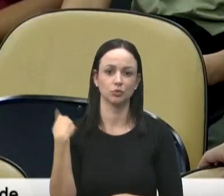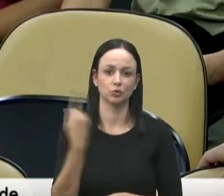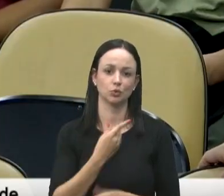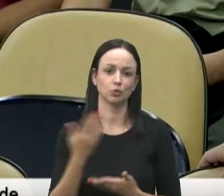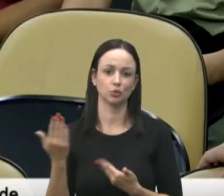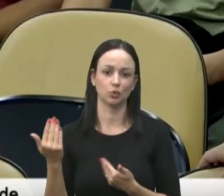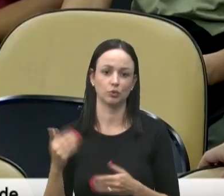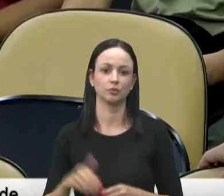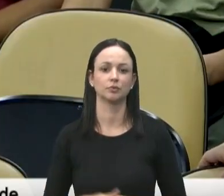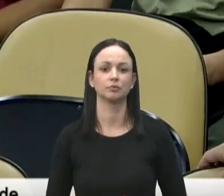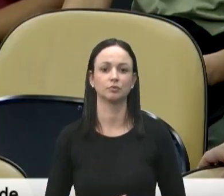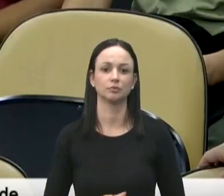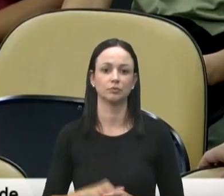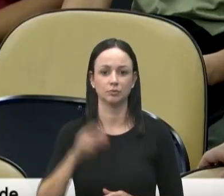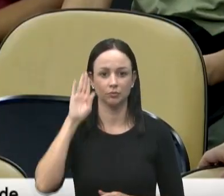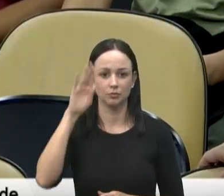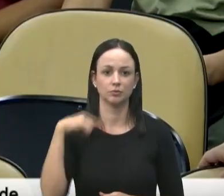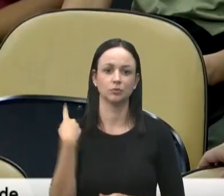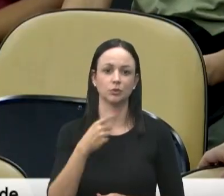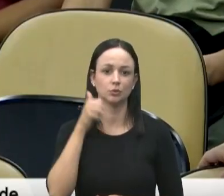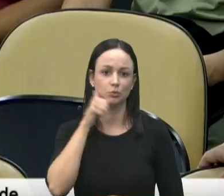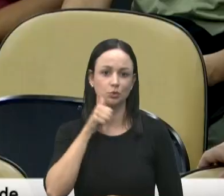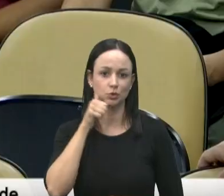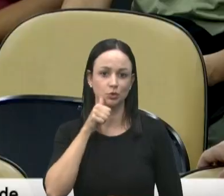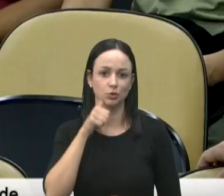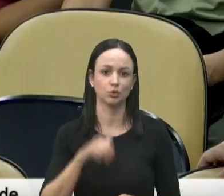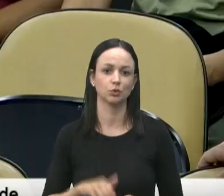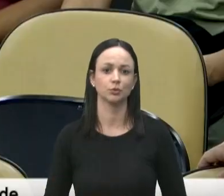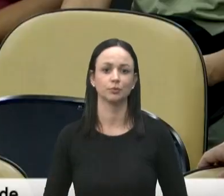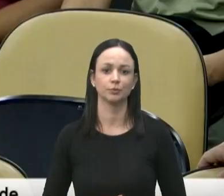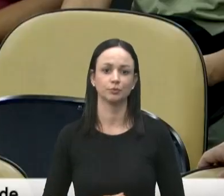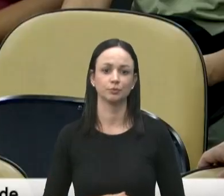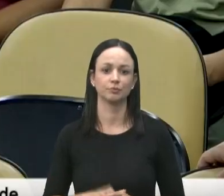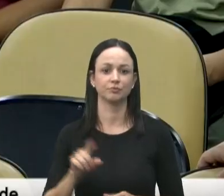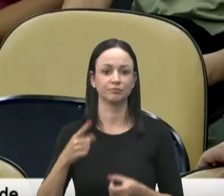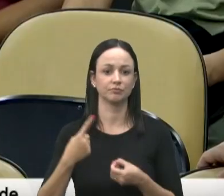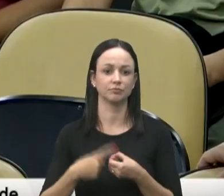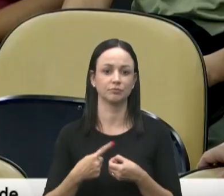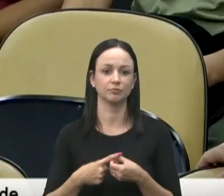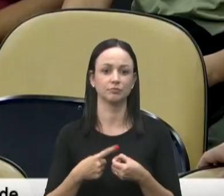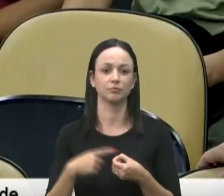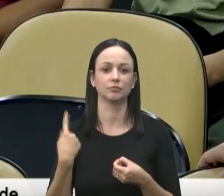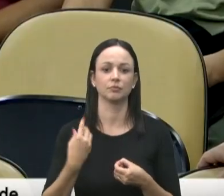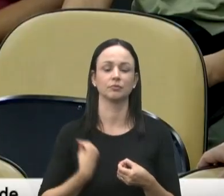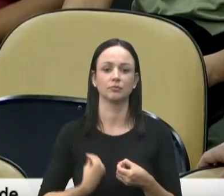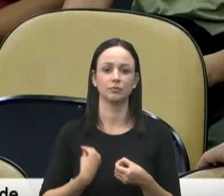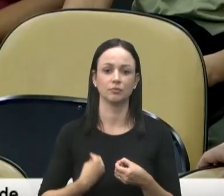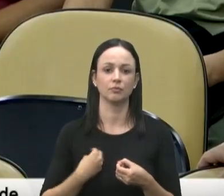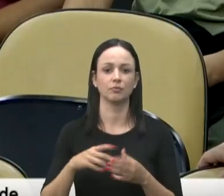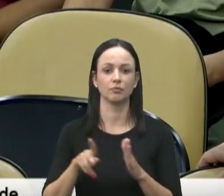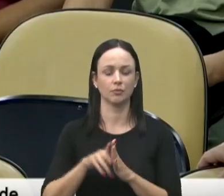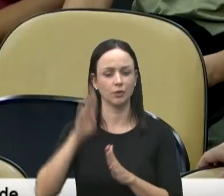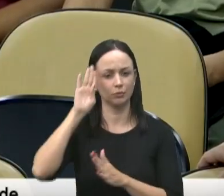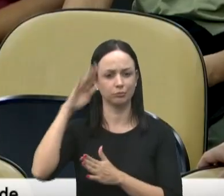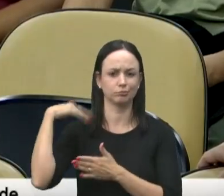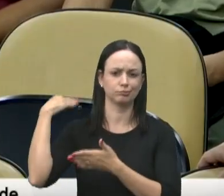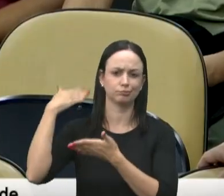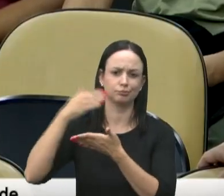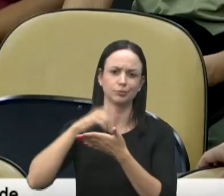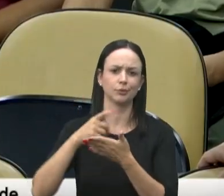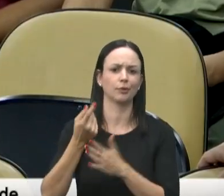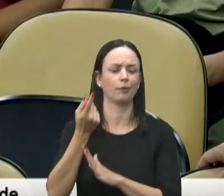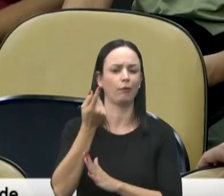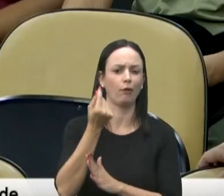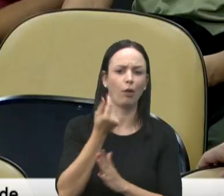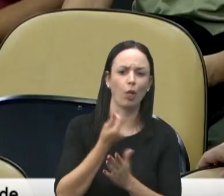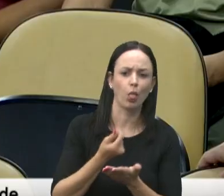jovens, e principalmente para nós mulheres, porque ainda é uma cidade onde a gente vive o patriarcado, tanto na nossa economia,